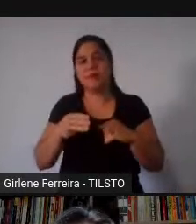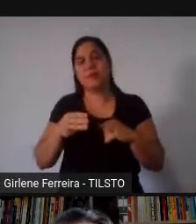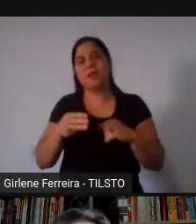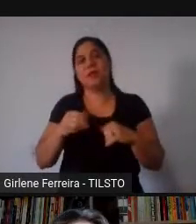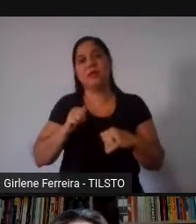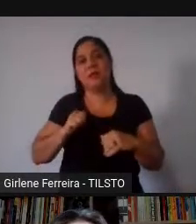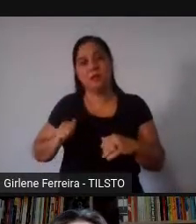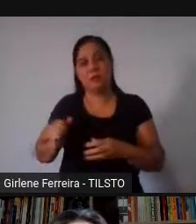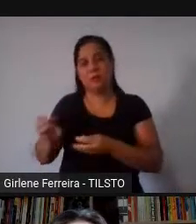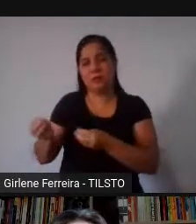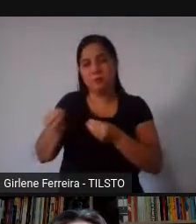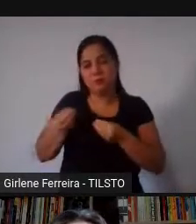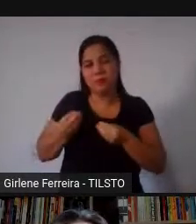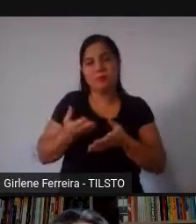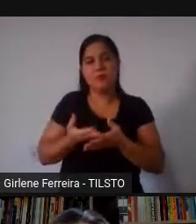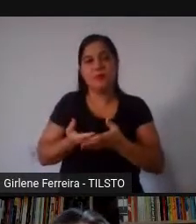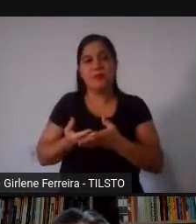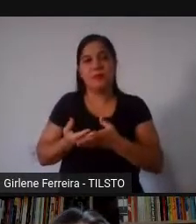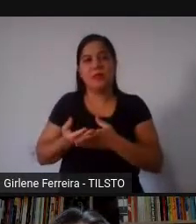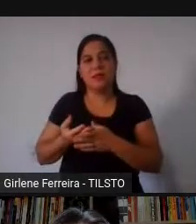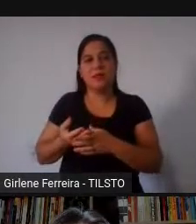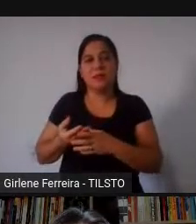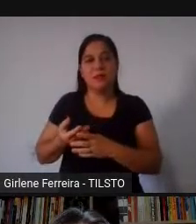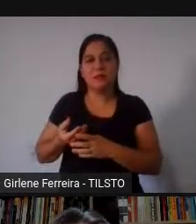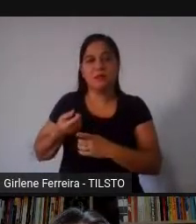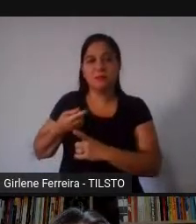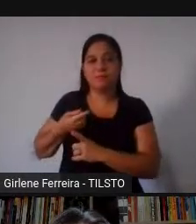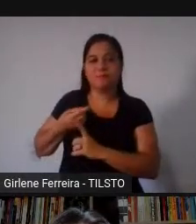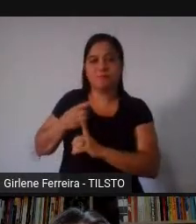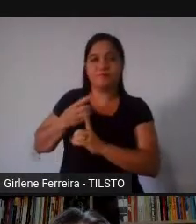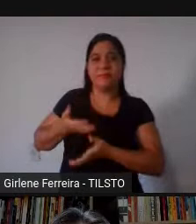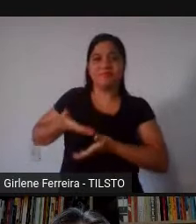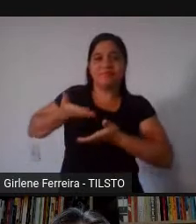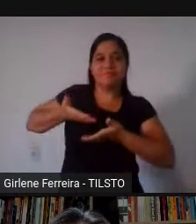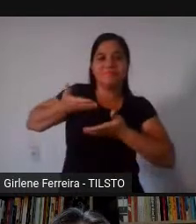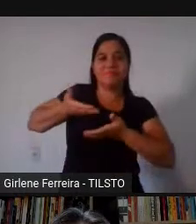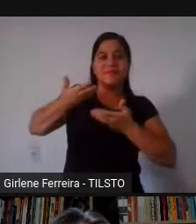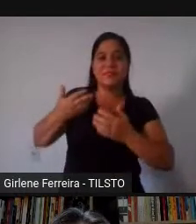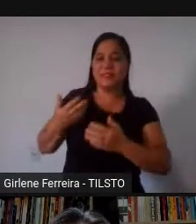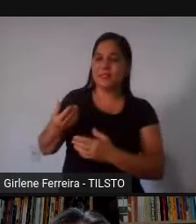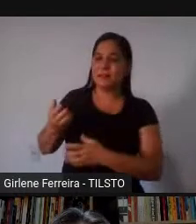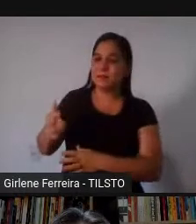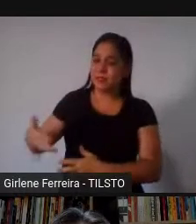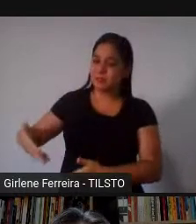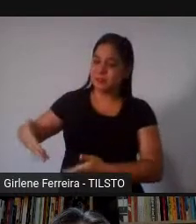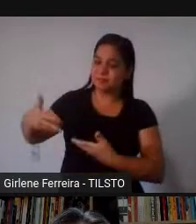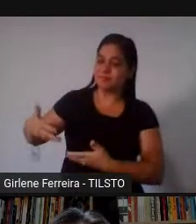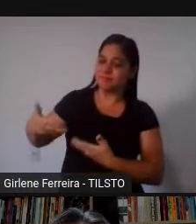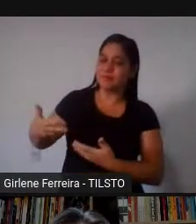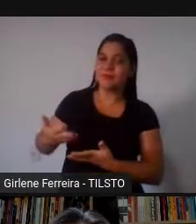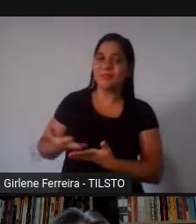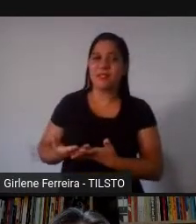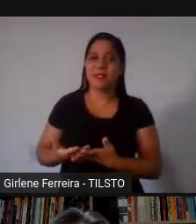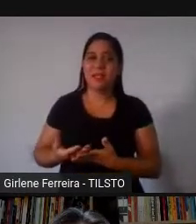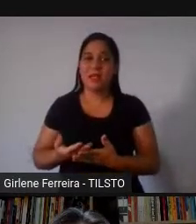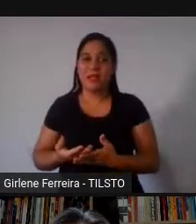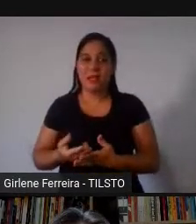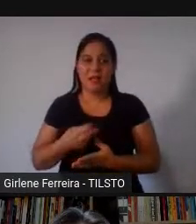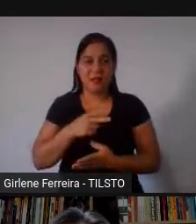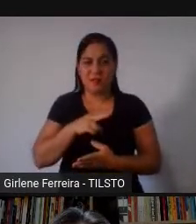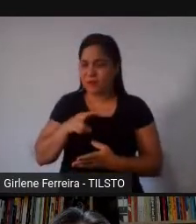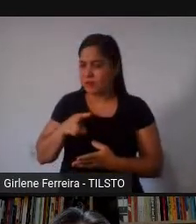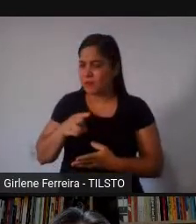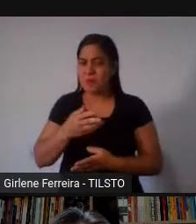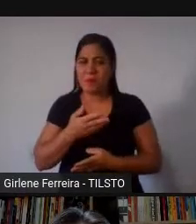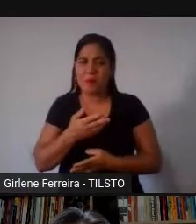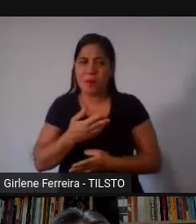me incentivou a não ligar muito para o que os meus colegas estavam dizendo ali no momento, né, porque eles também não entendiam muito bem o que estava acontecendo, parecia que eu estava largando